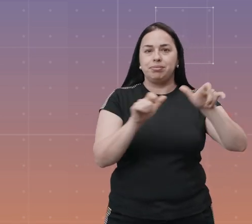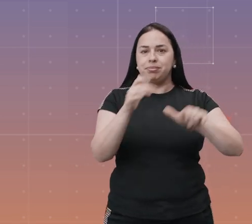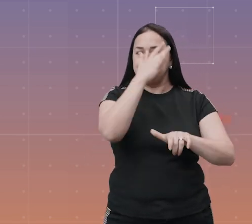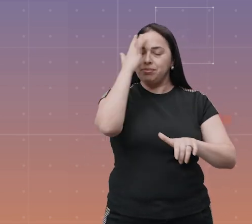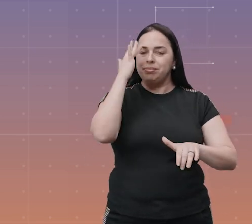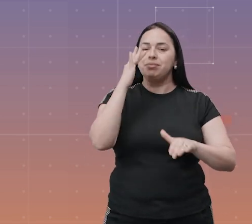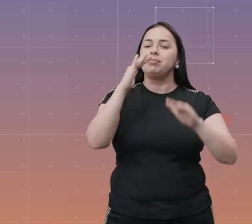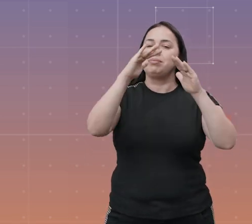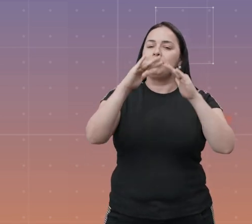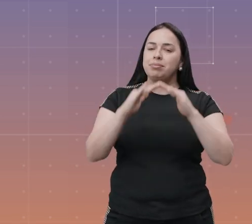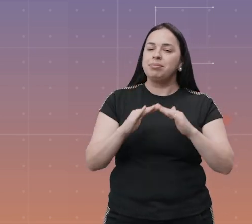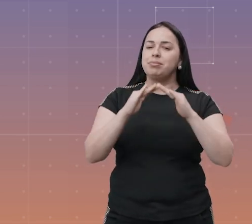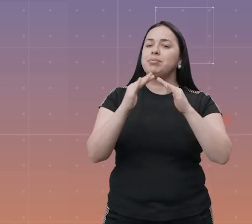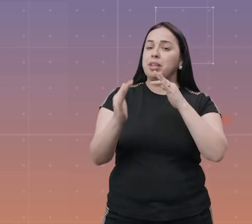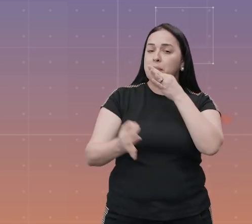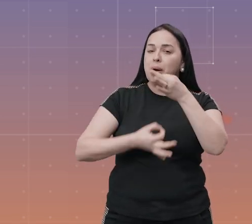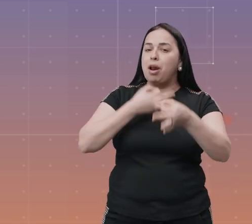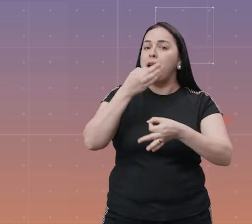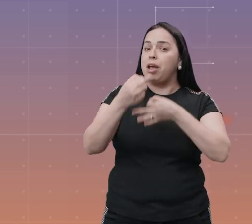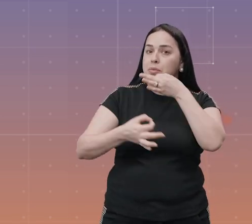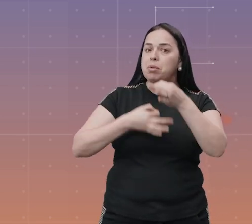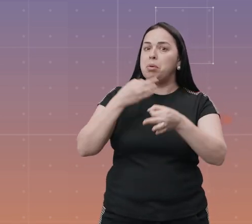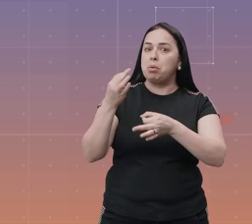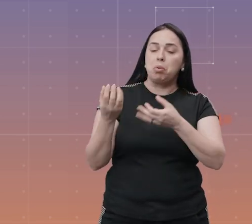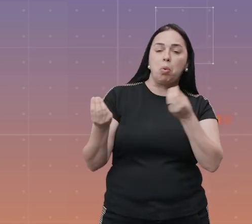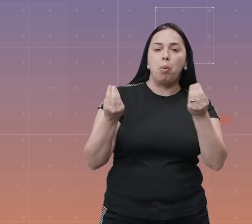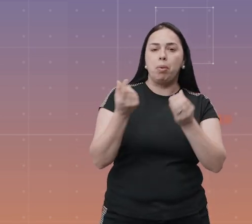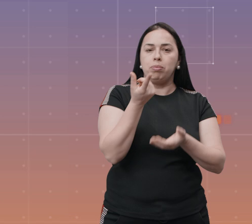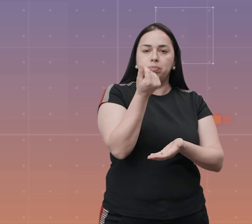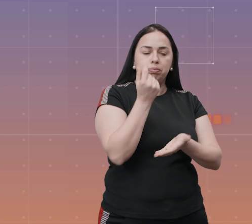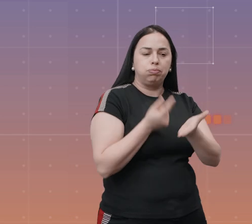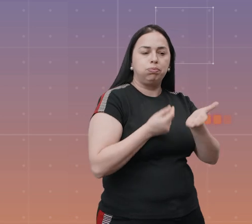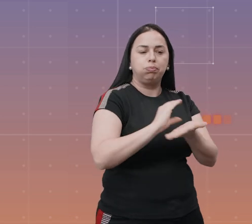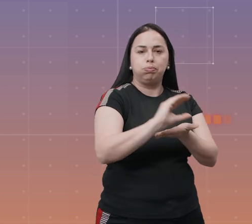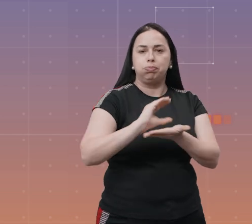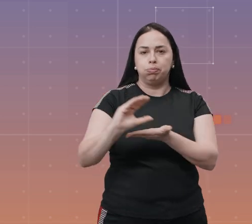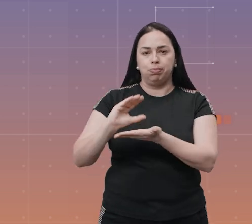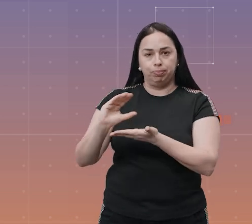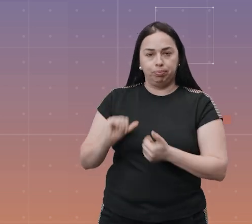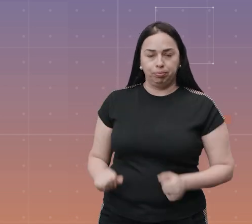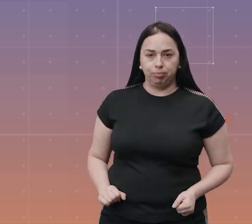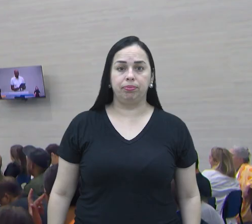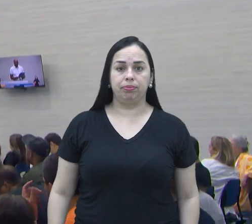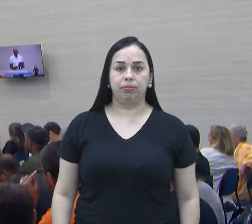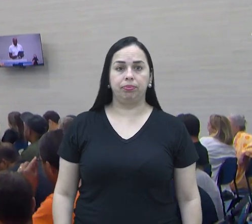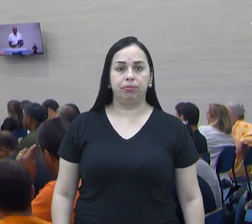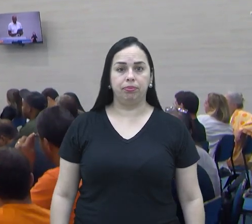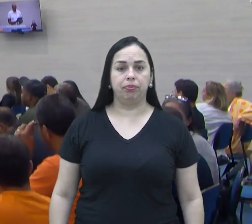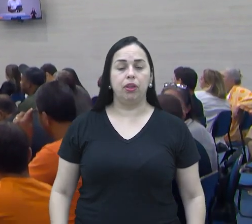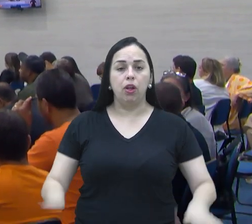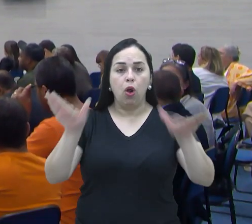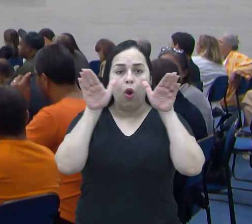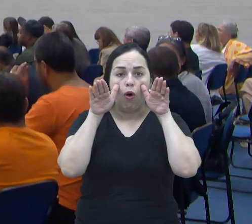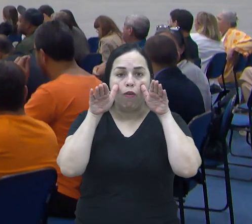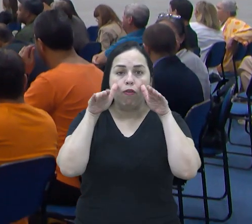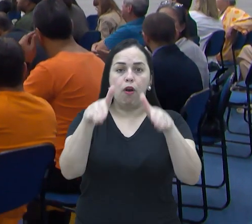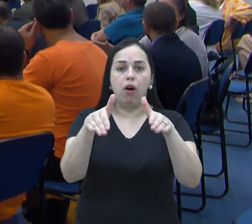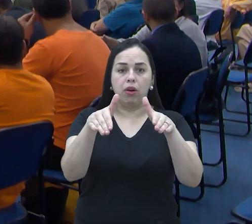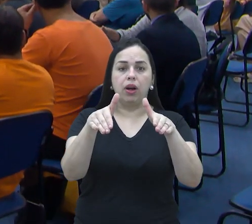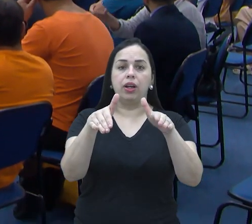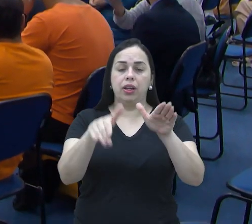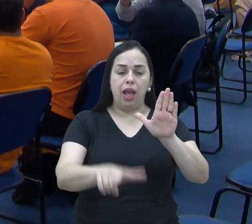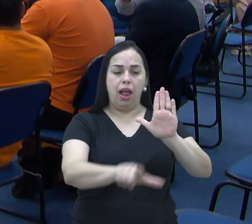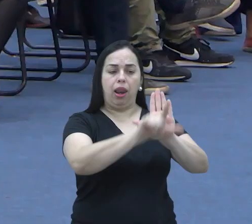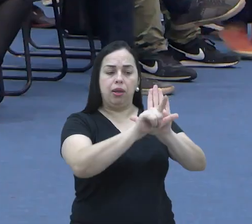audiência pública com moradores, que fizeram sugestões sobre o uso do orçamento da cidade. O foco é a análise